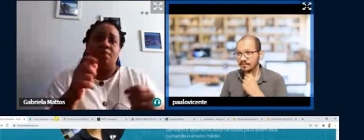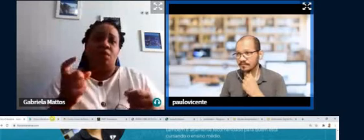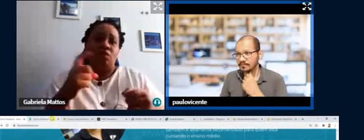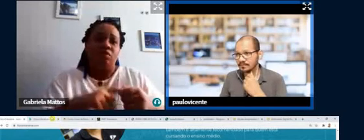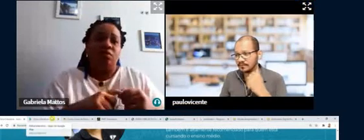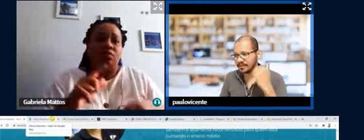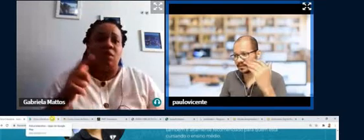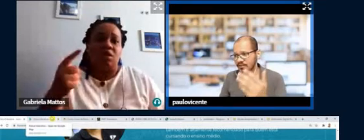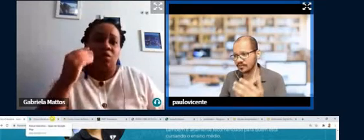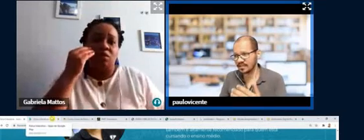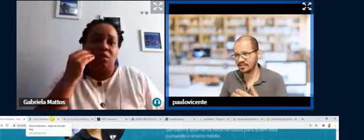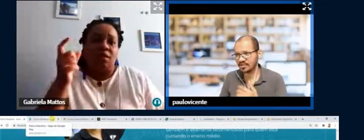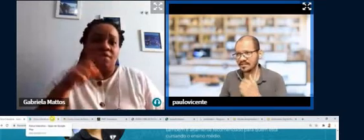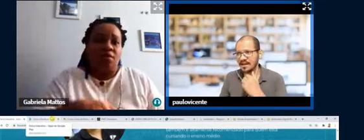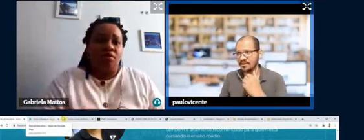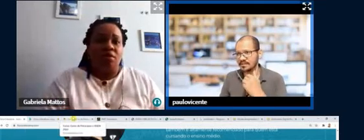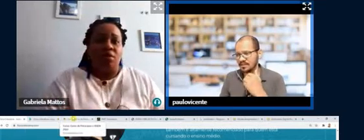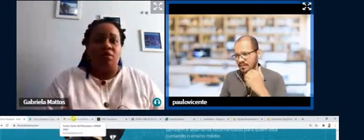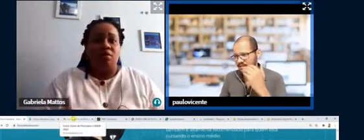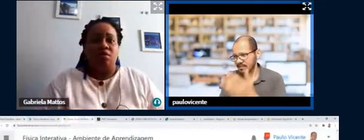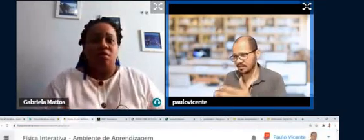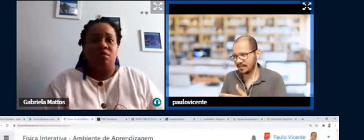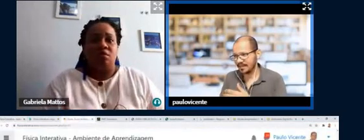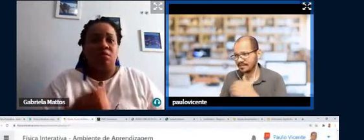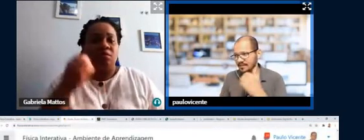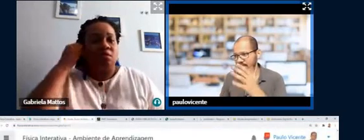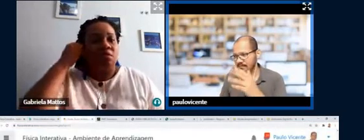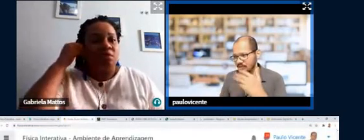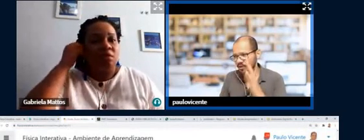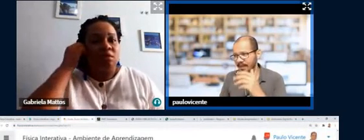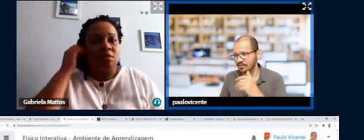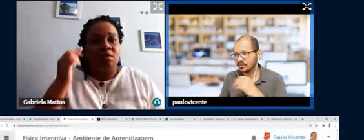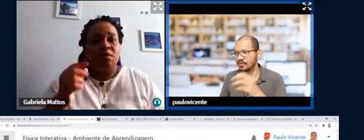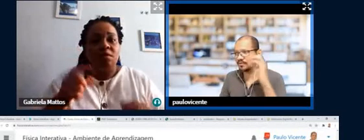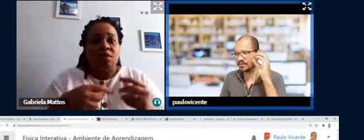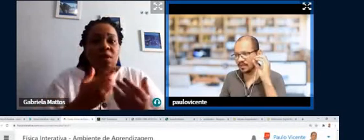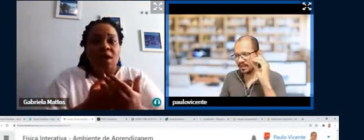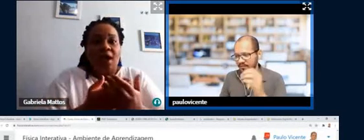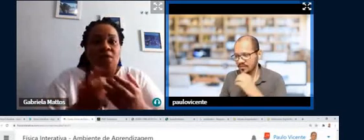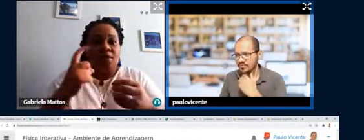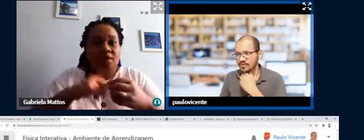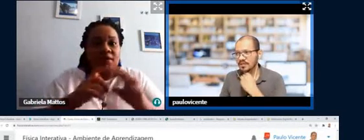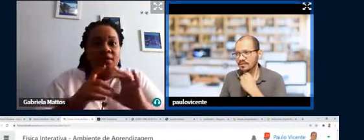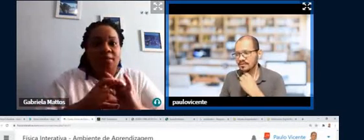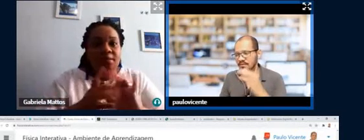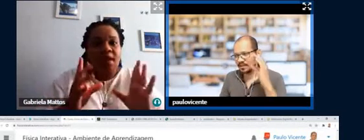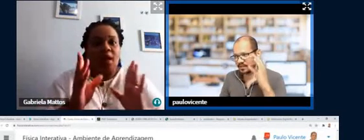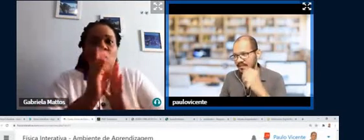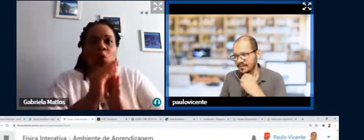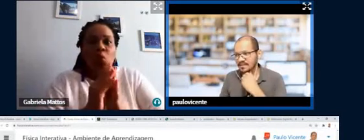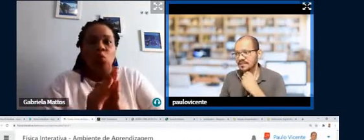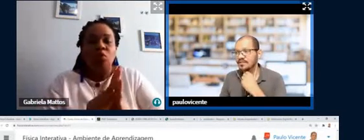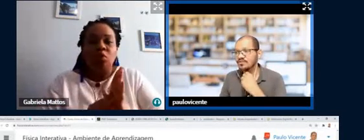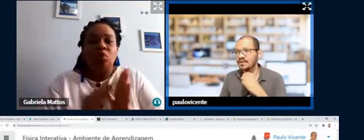vocês. Depois de você assistir às aulas que já estão liberadas aqui, de boa parte do conteúdo, revisa os conceitos,